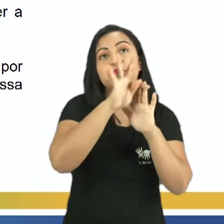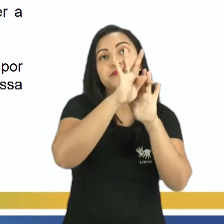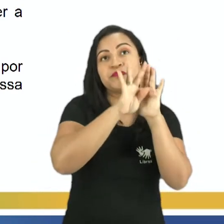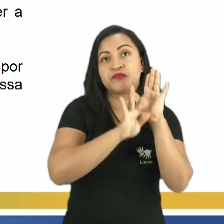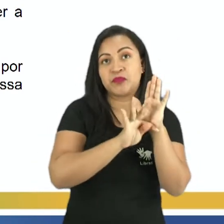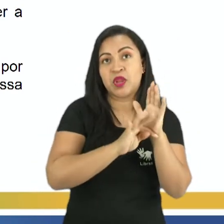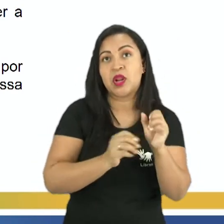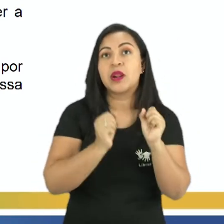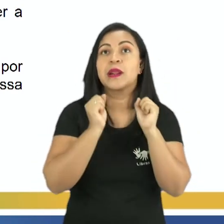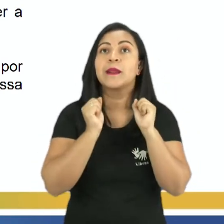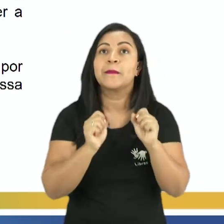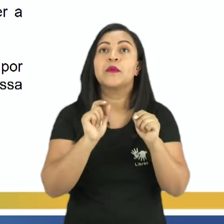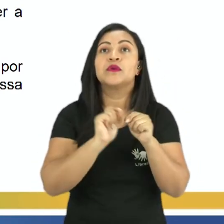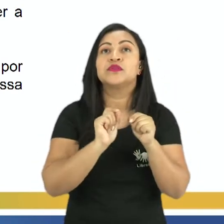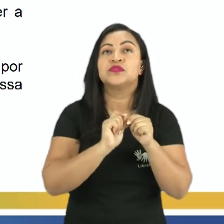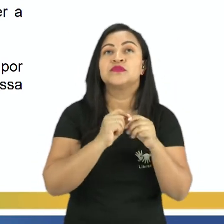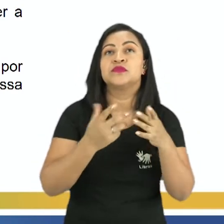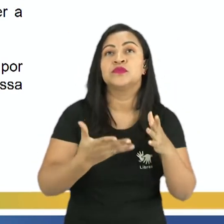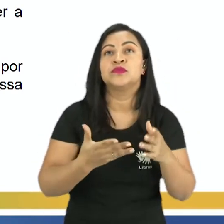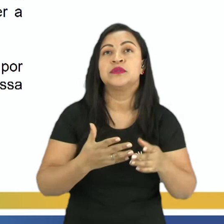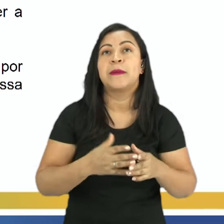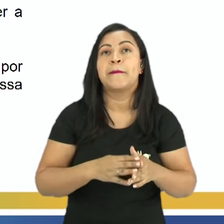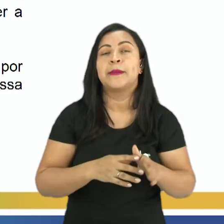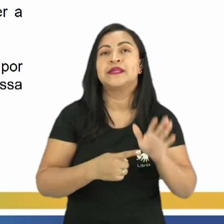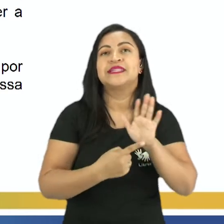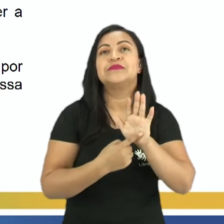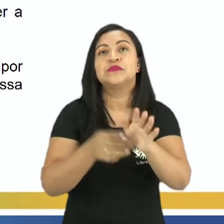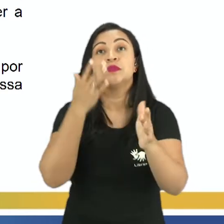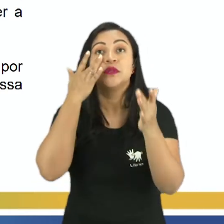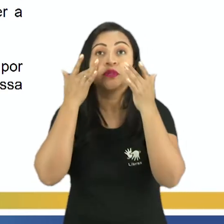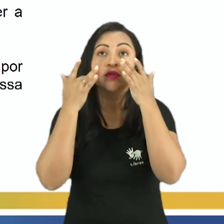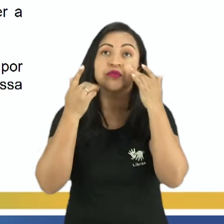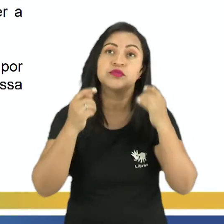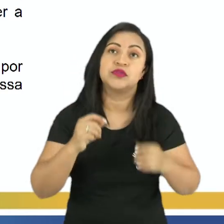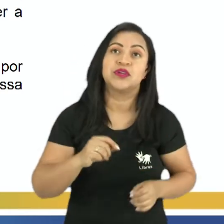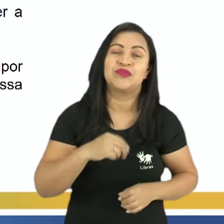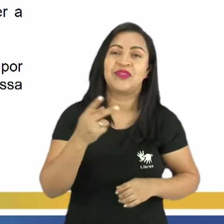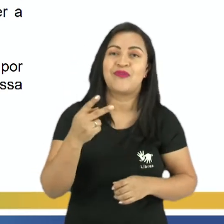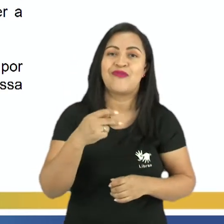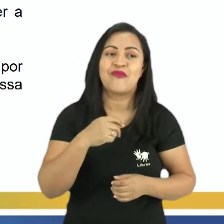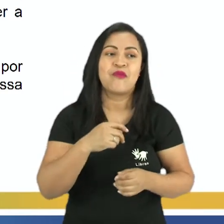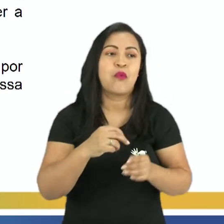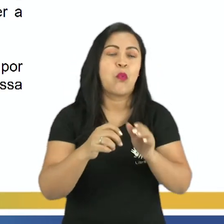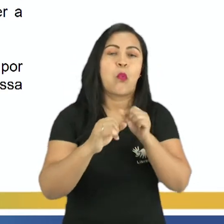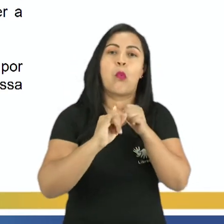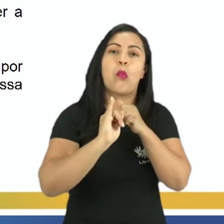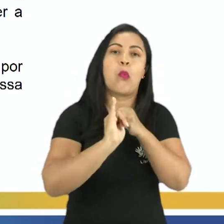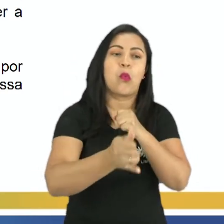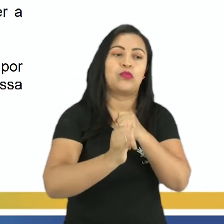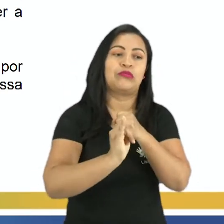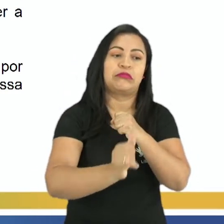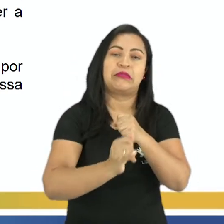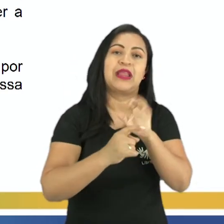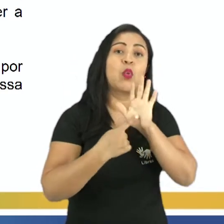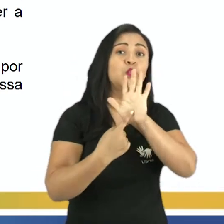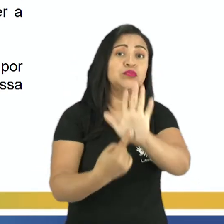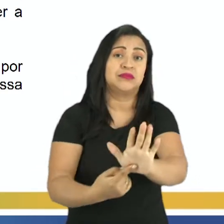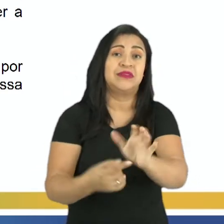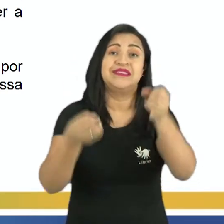dramático pode ser produzido para ser representado e não contado. Geralmente não existe um